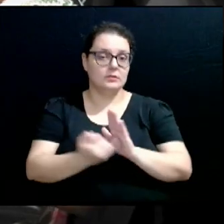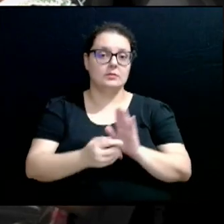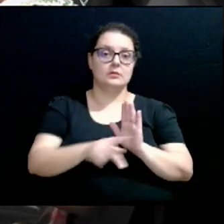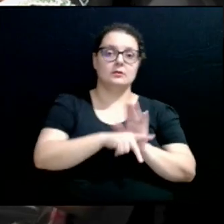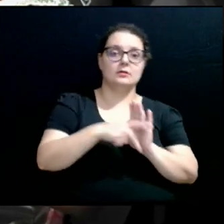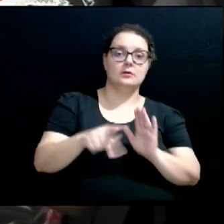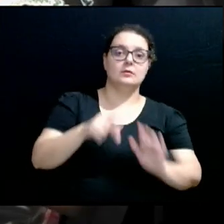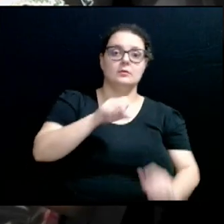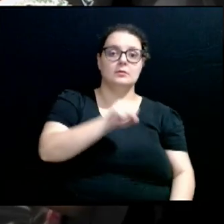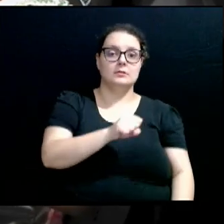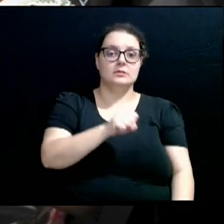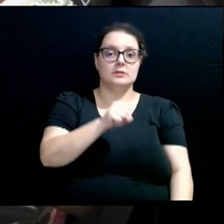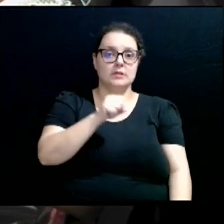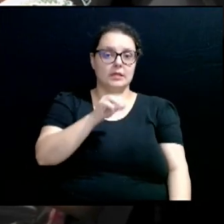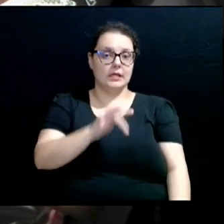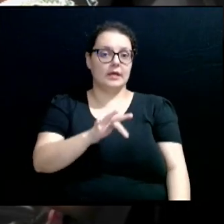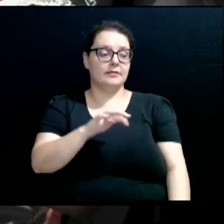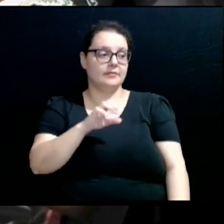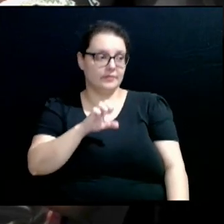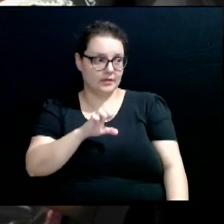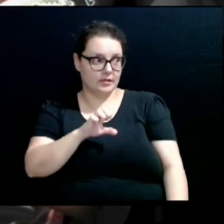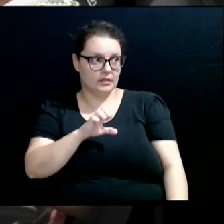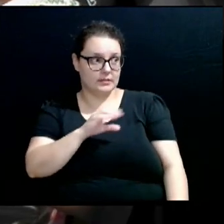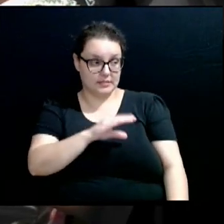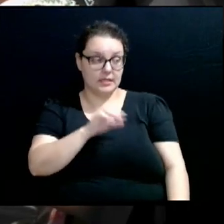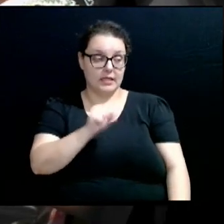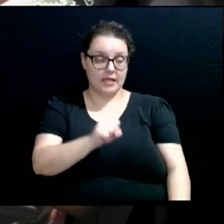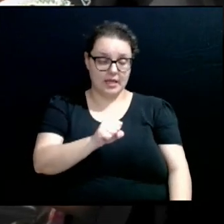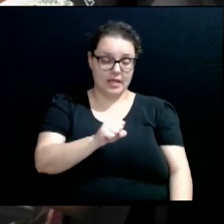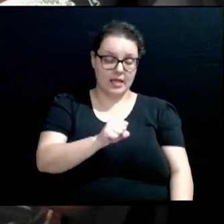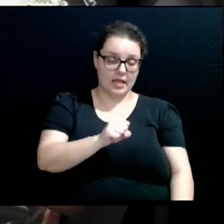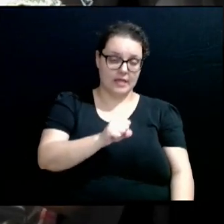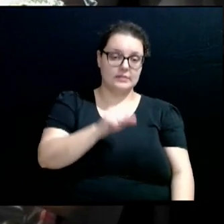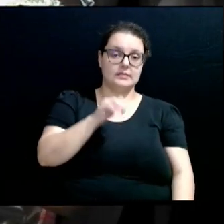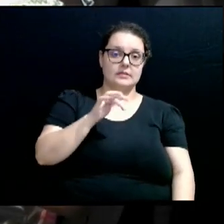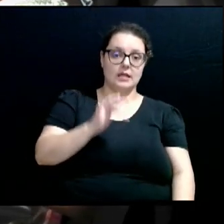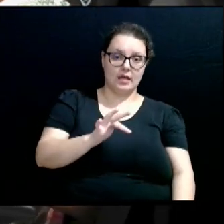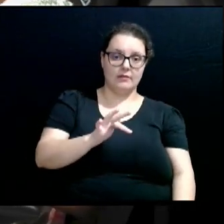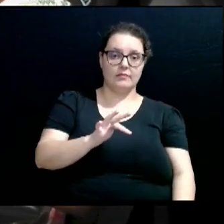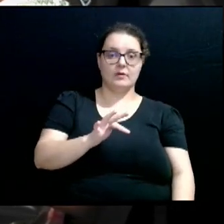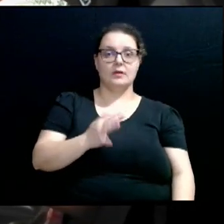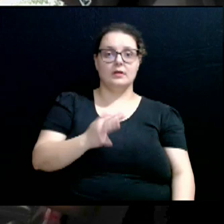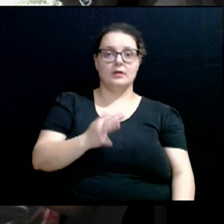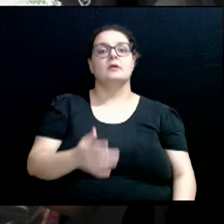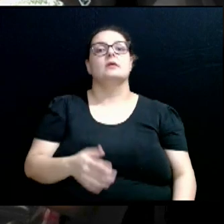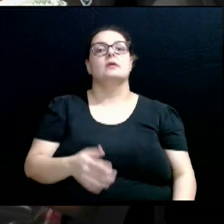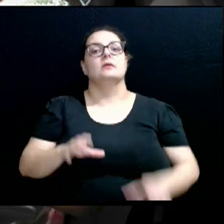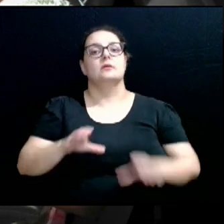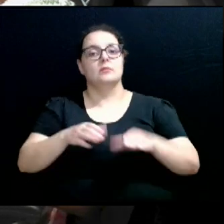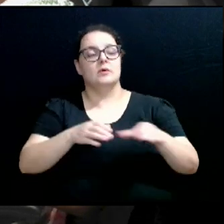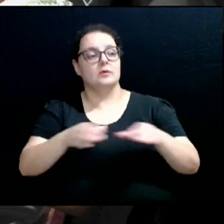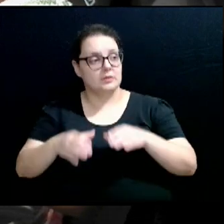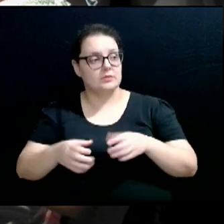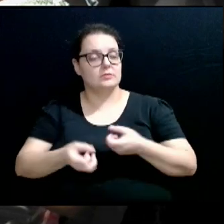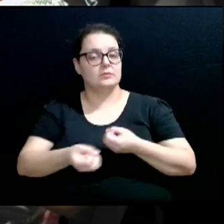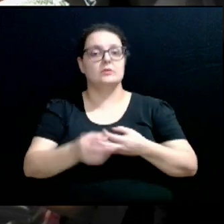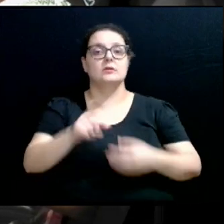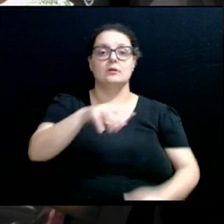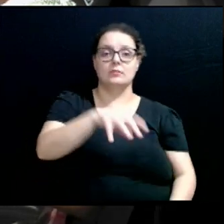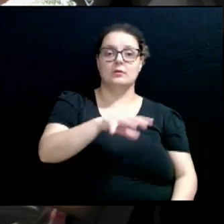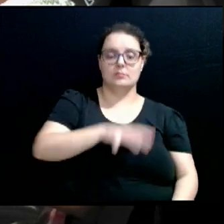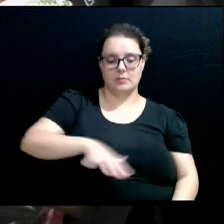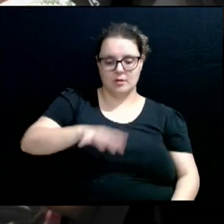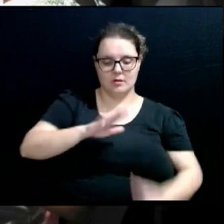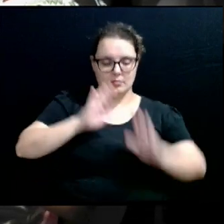por exemplo, né, que é a Coordenadoria Setorial de Formação, que também é um órgão, né, que é voltado para a formação